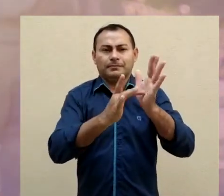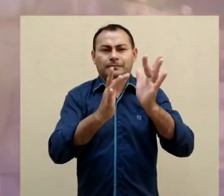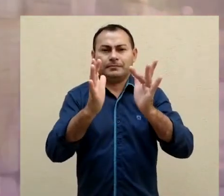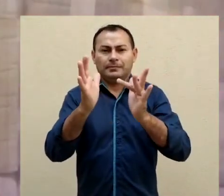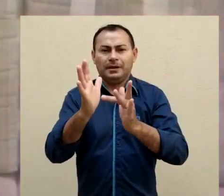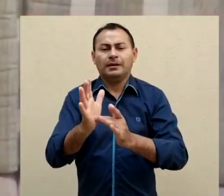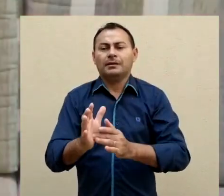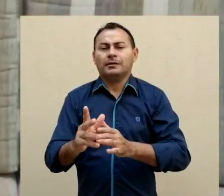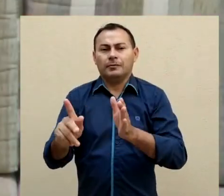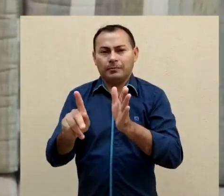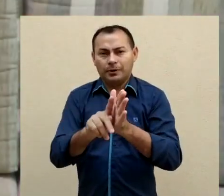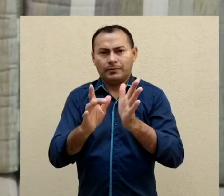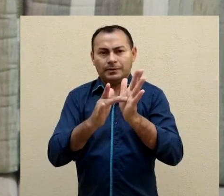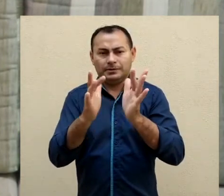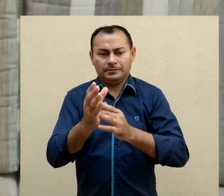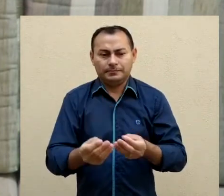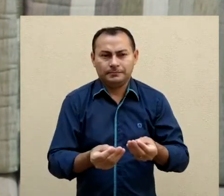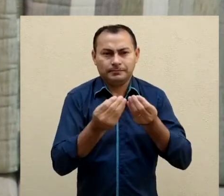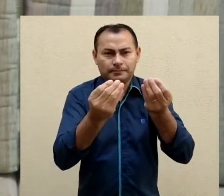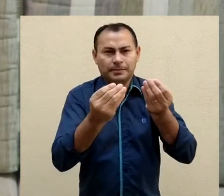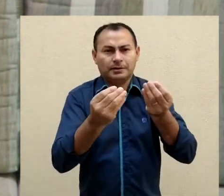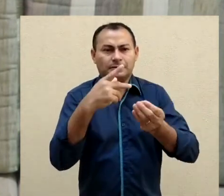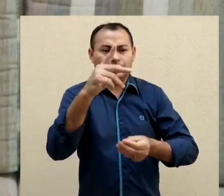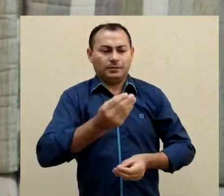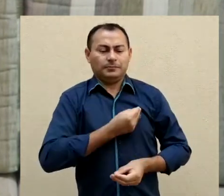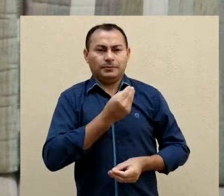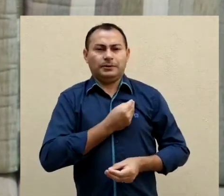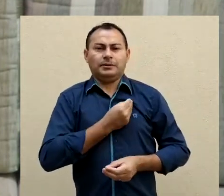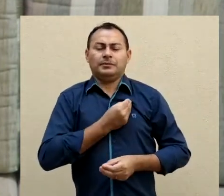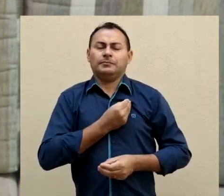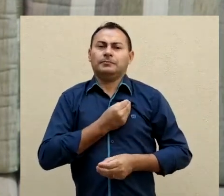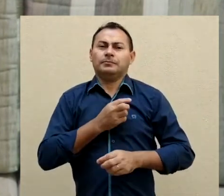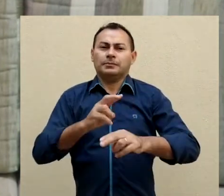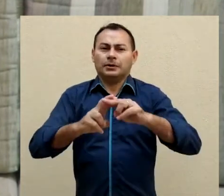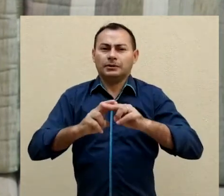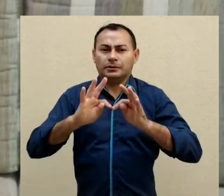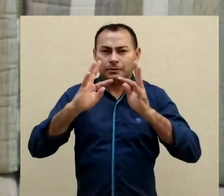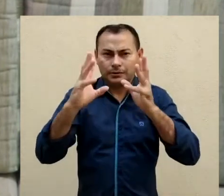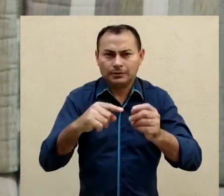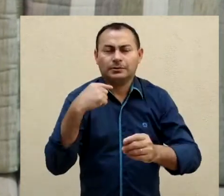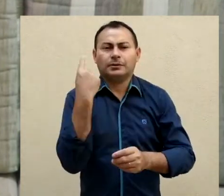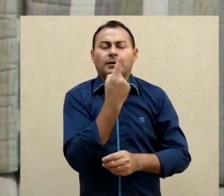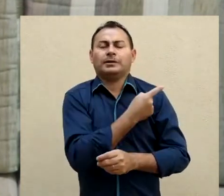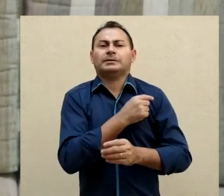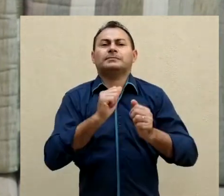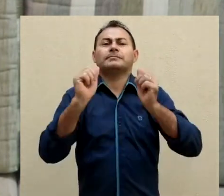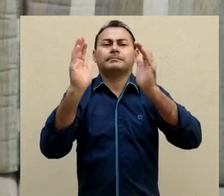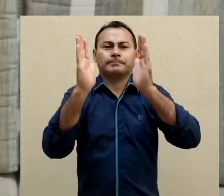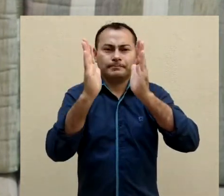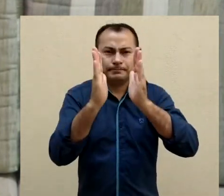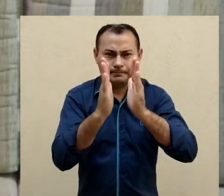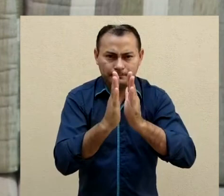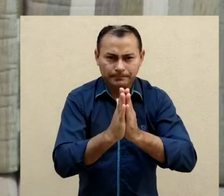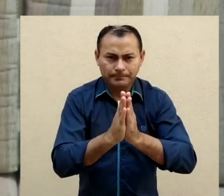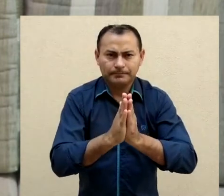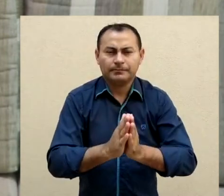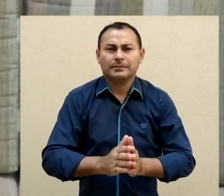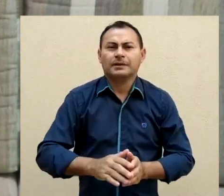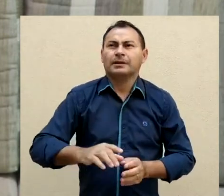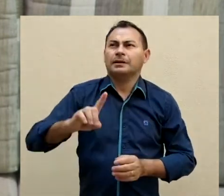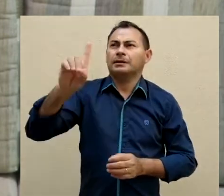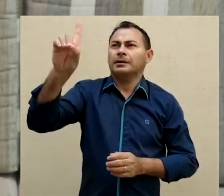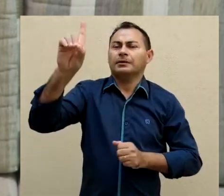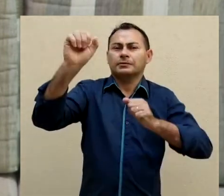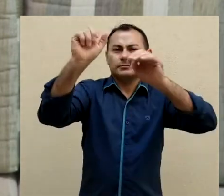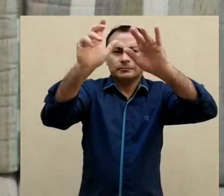Jesus, que ofereceu a sua vida em favor de todos. Amém. Deus